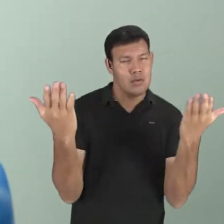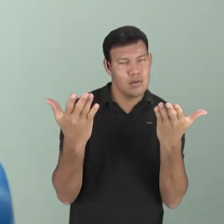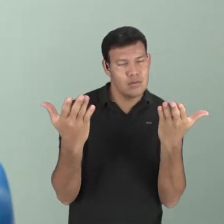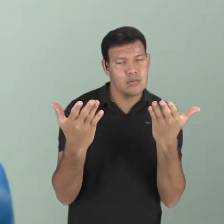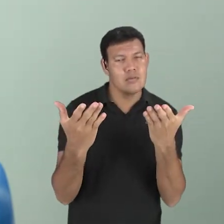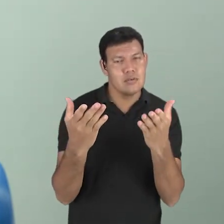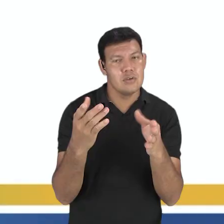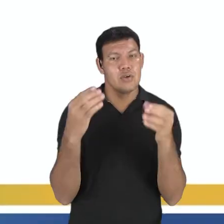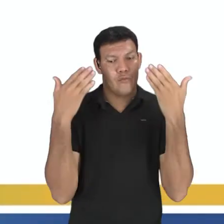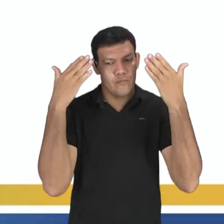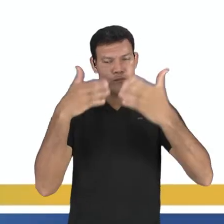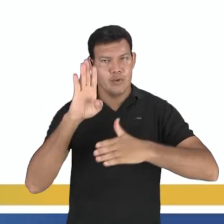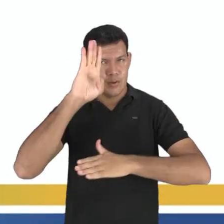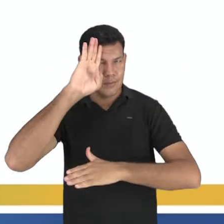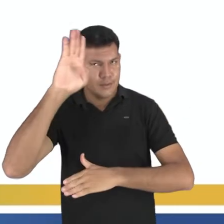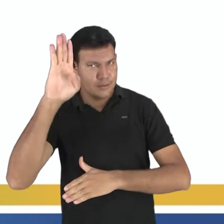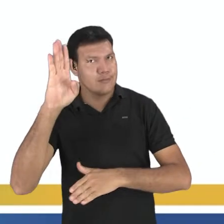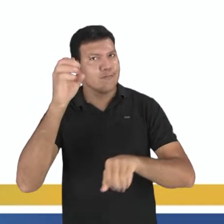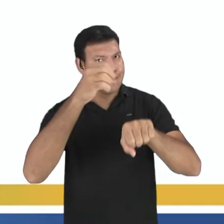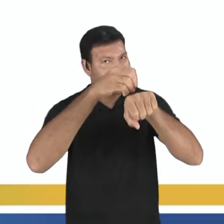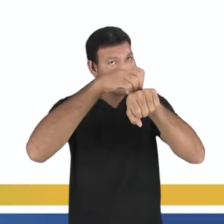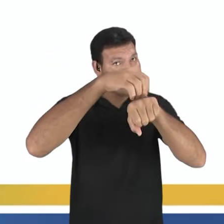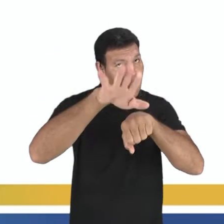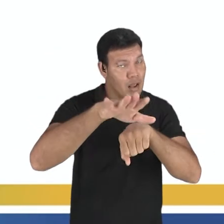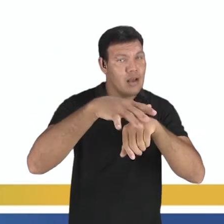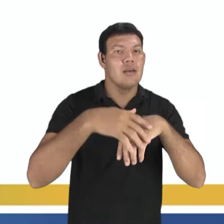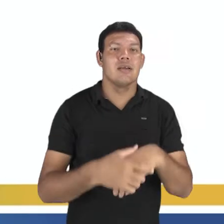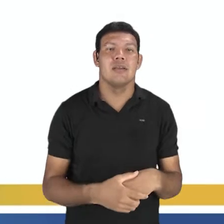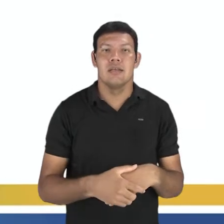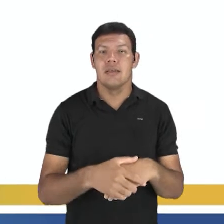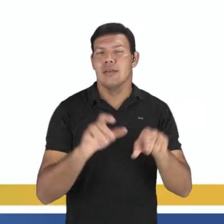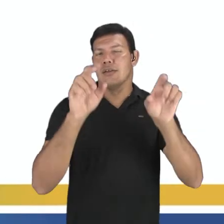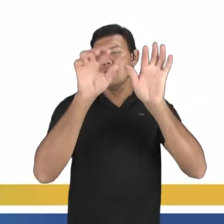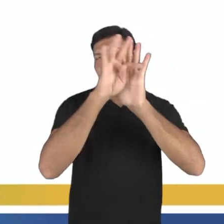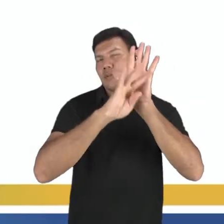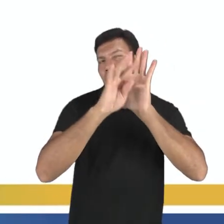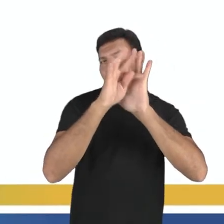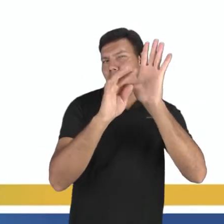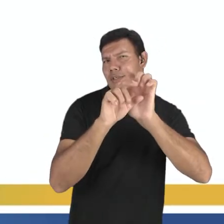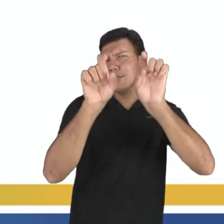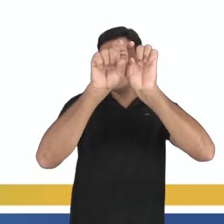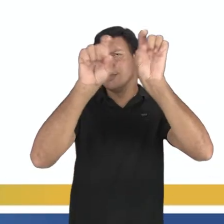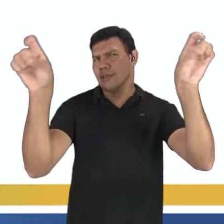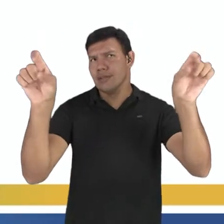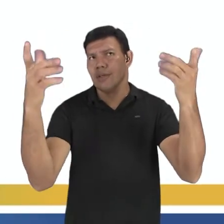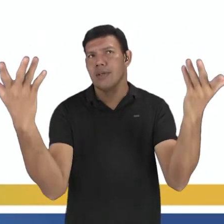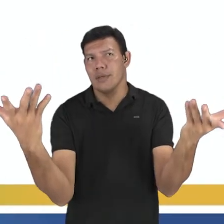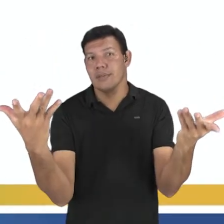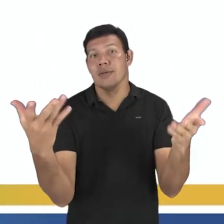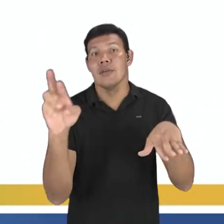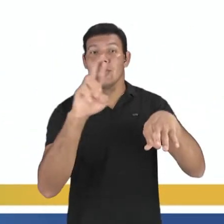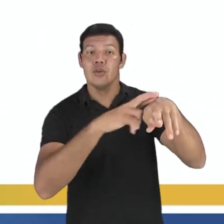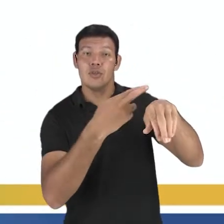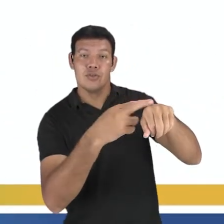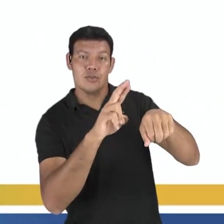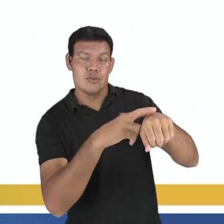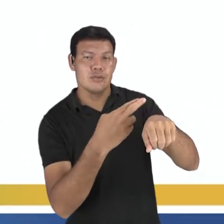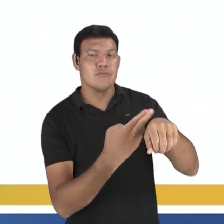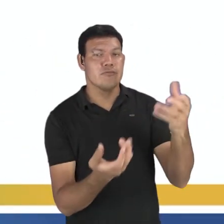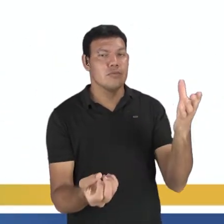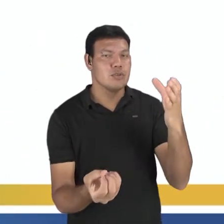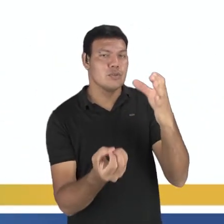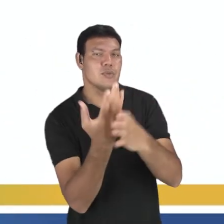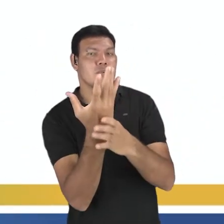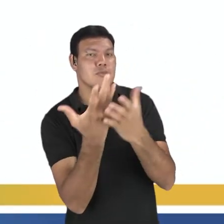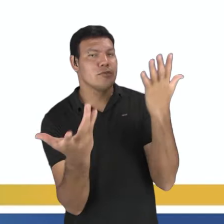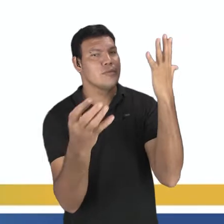só. Veja que o texto ele começa falando sobre o chocolate, que ele não nasce do nada, mas que ele só existe por causa